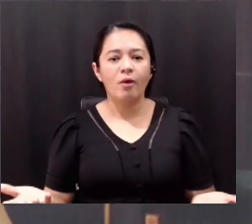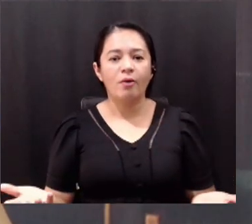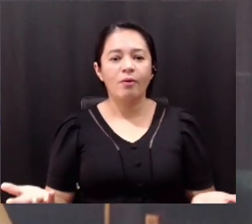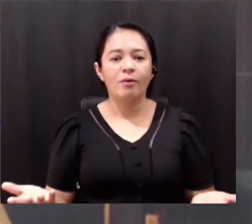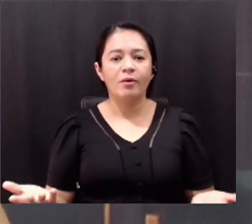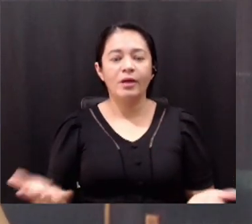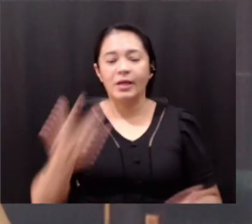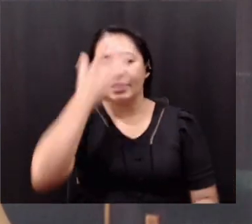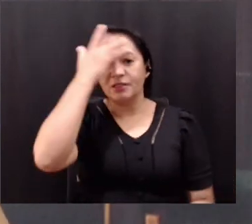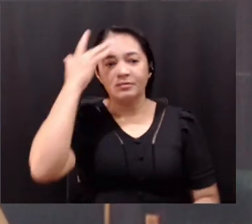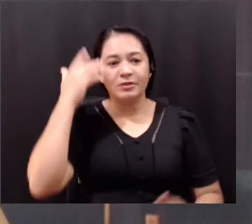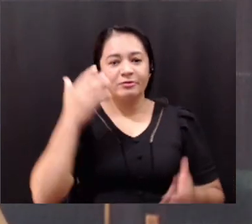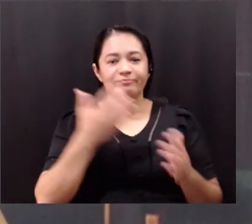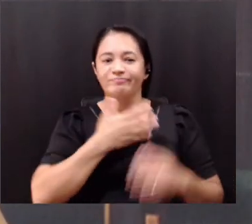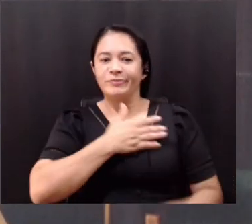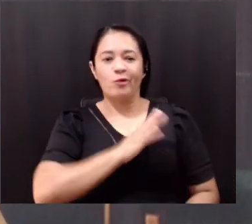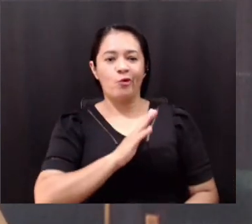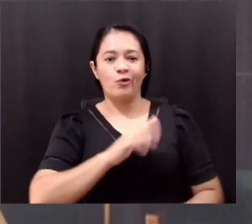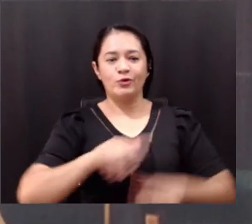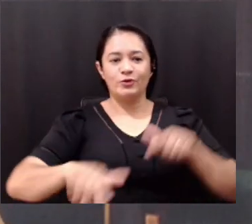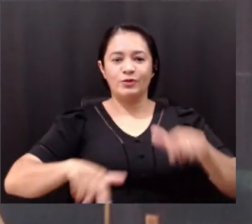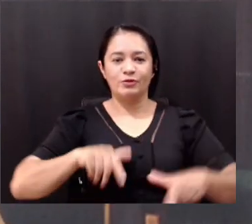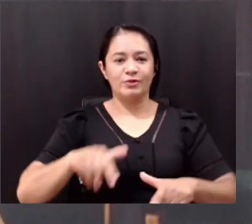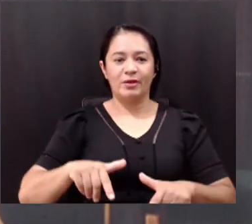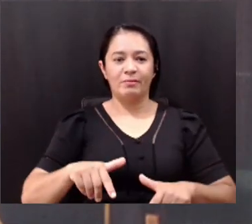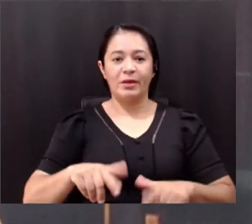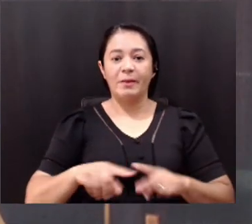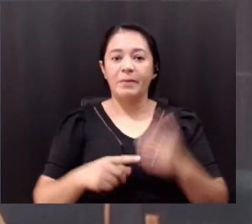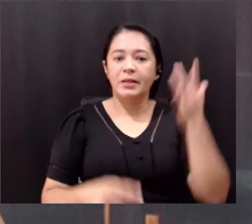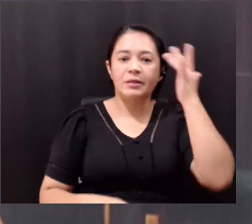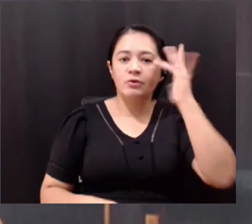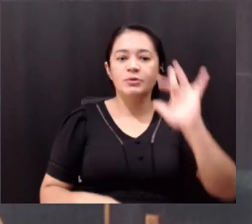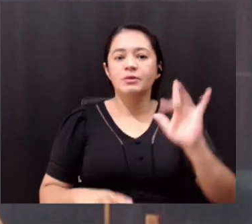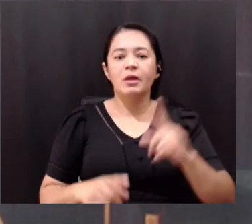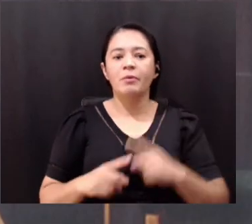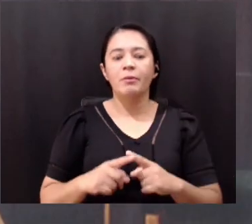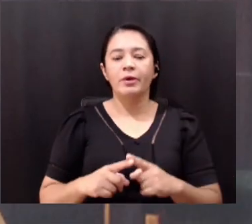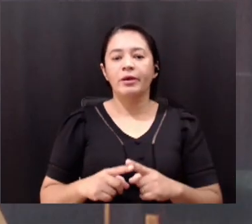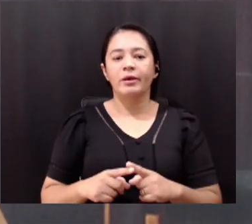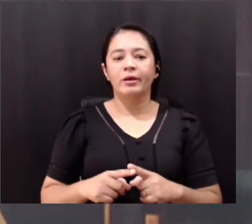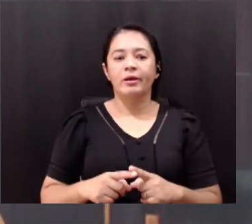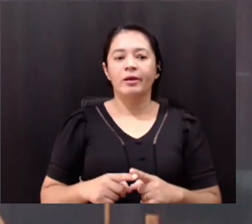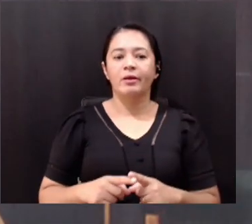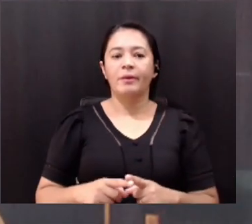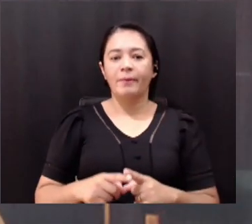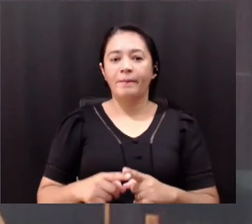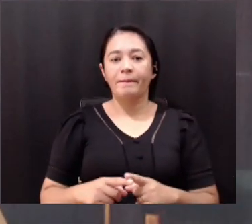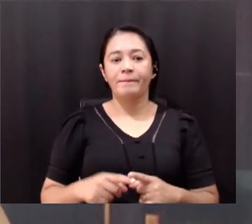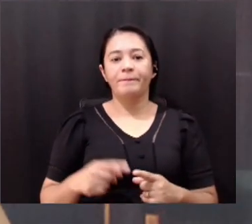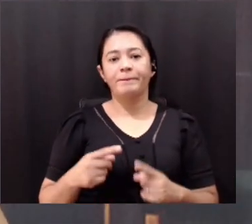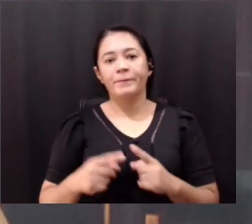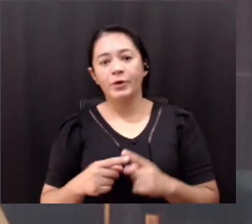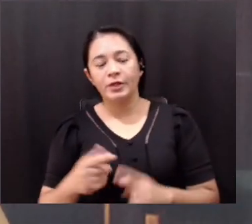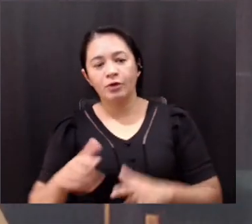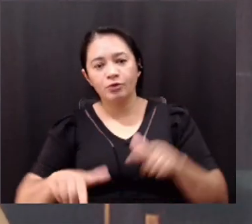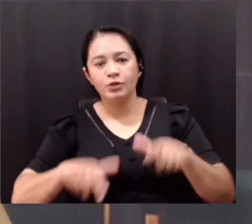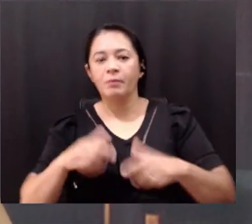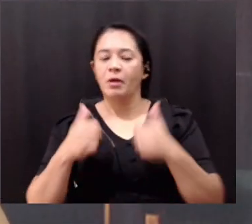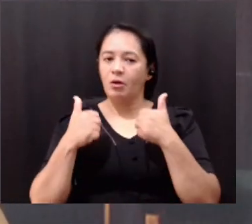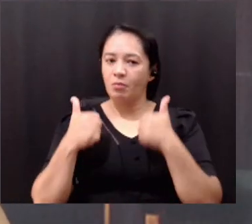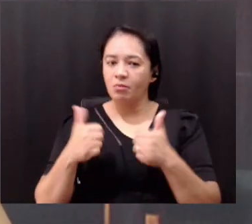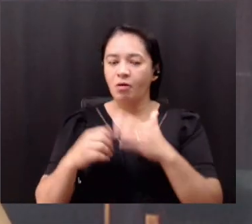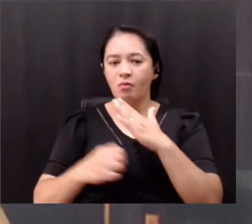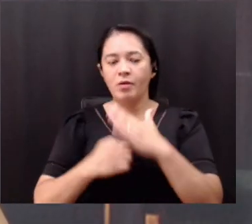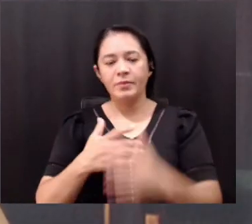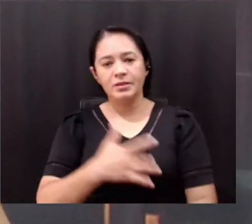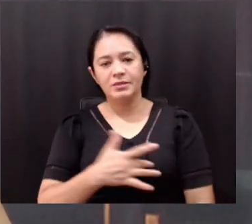próprio trabalho, sem entender muito bem o porquê, porque às vezes é um trabalho bom, é uma empresa saudável, elas ficam